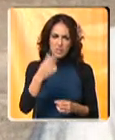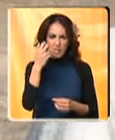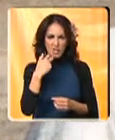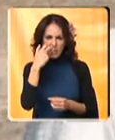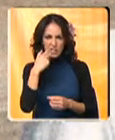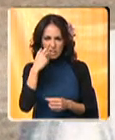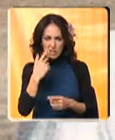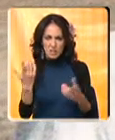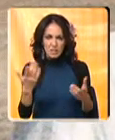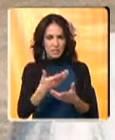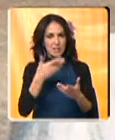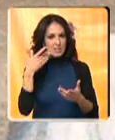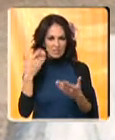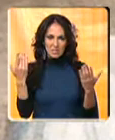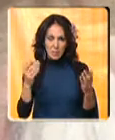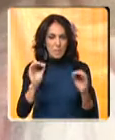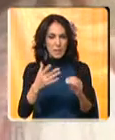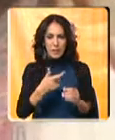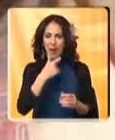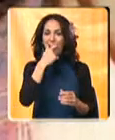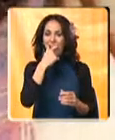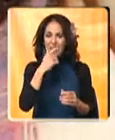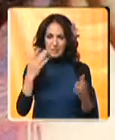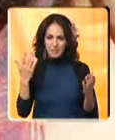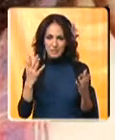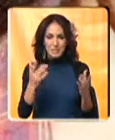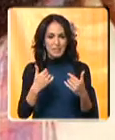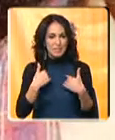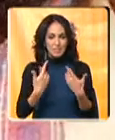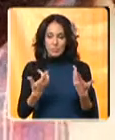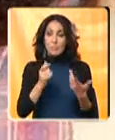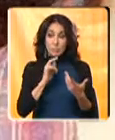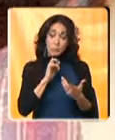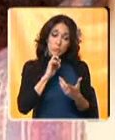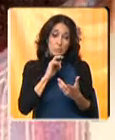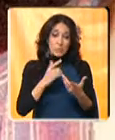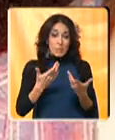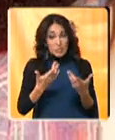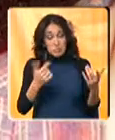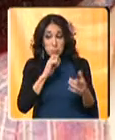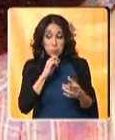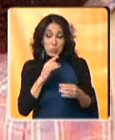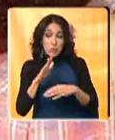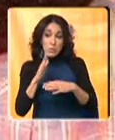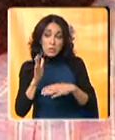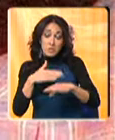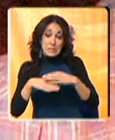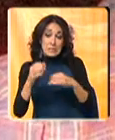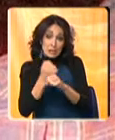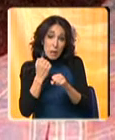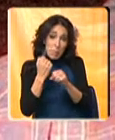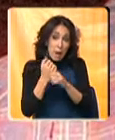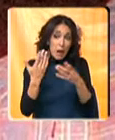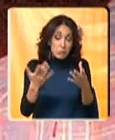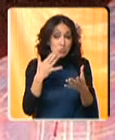por isso, cedo tive direito à minha primeira placa dentária, com a qual me foi possível desenvolver a minha atividade profissional e social de